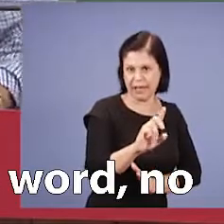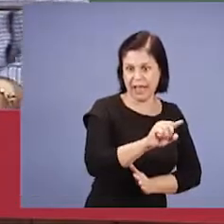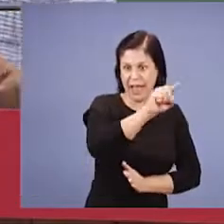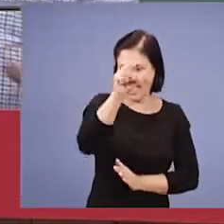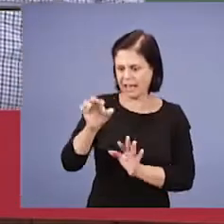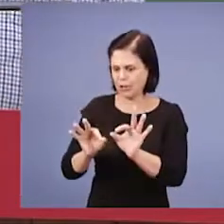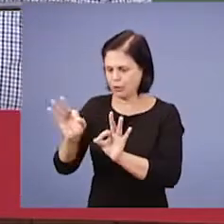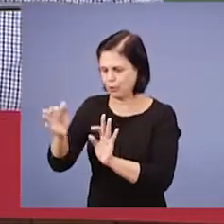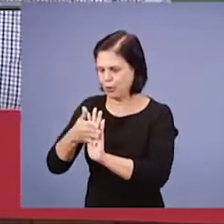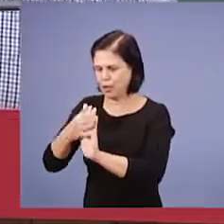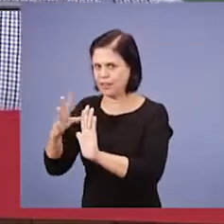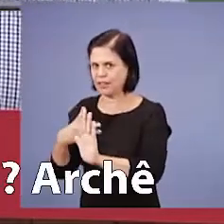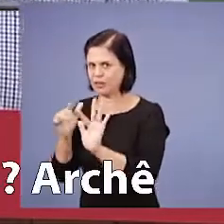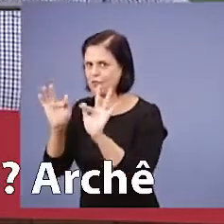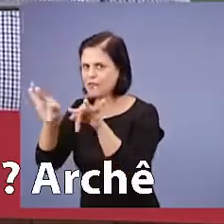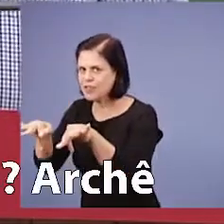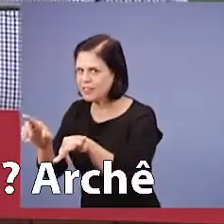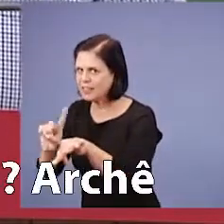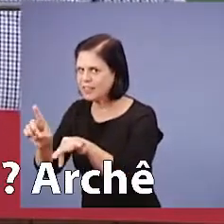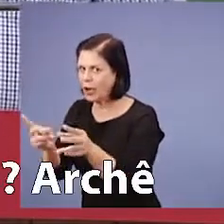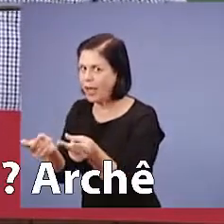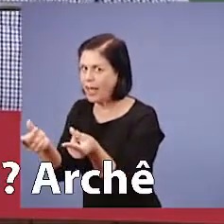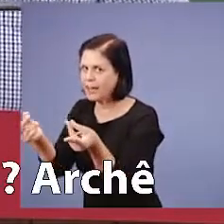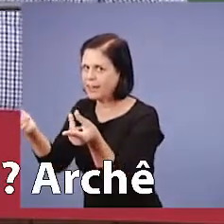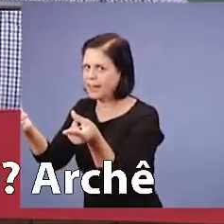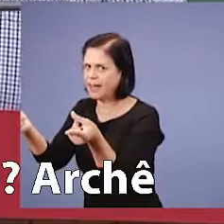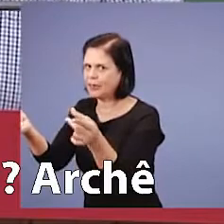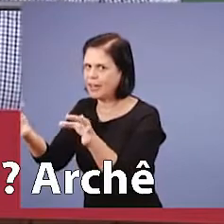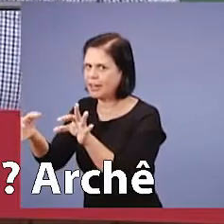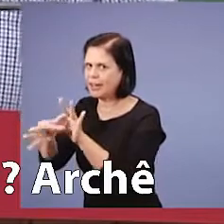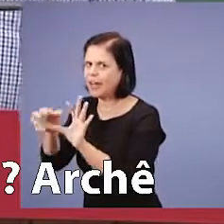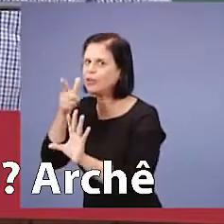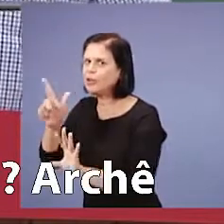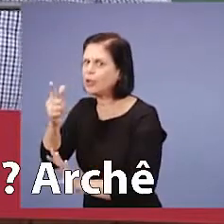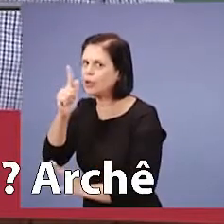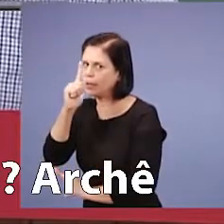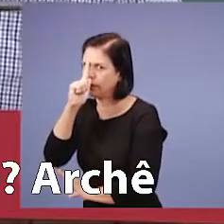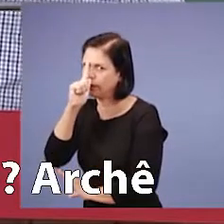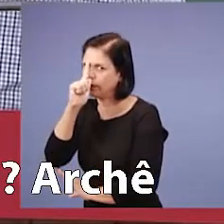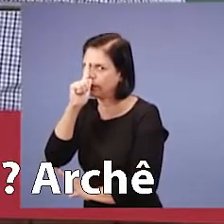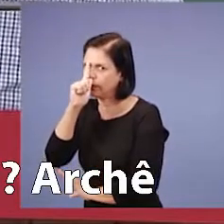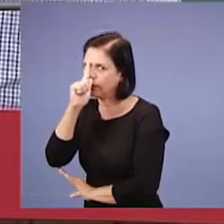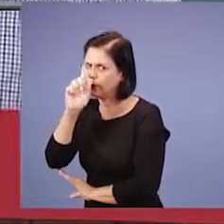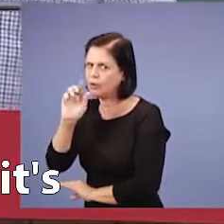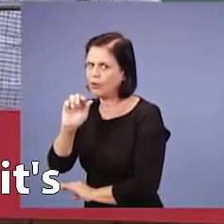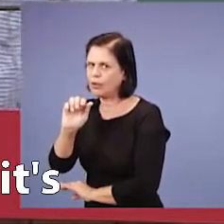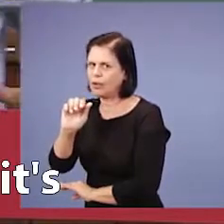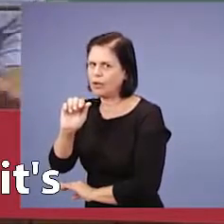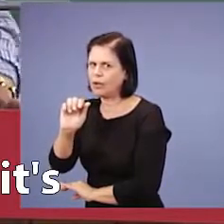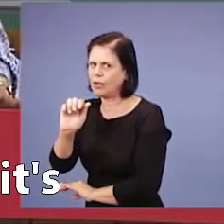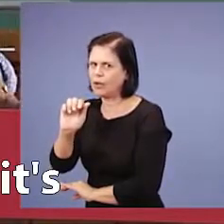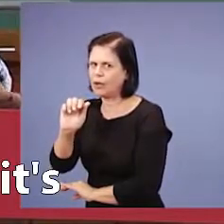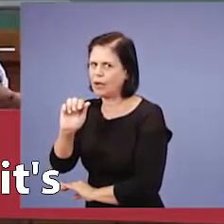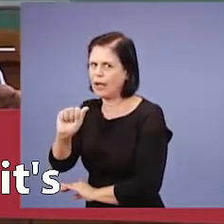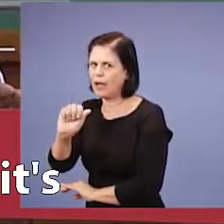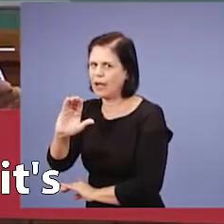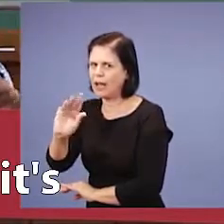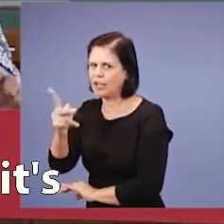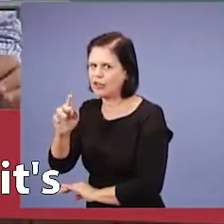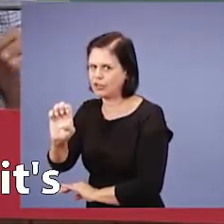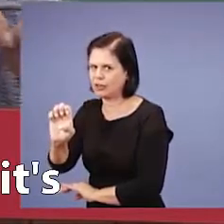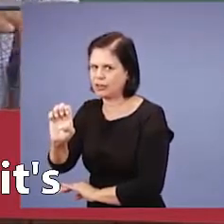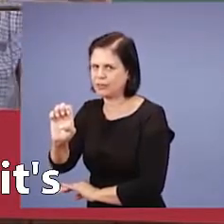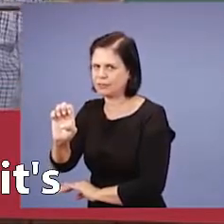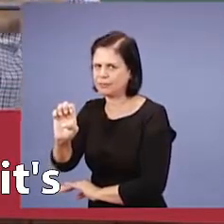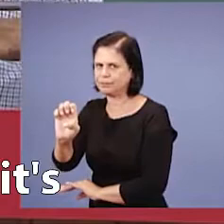não está lá no grego como é que se chama achei a palavra o grego para